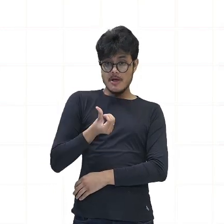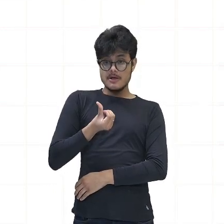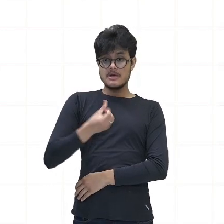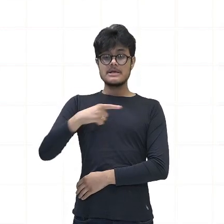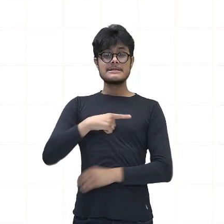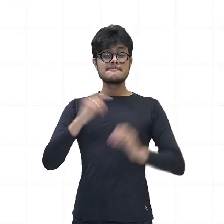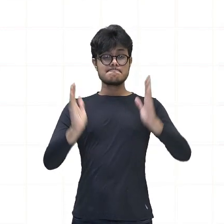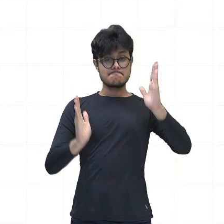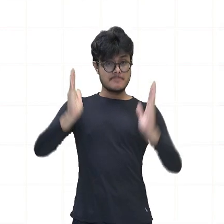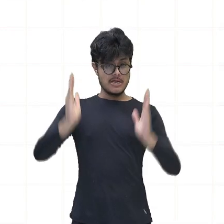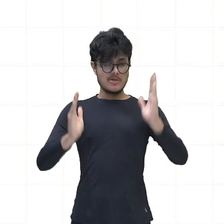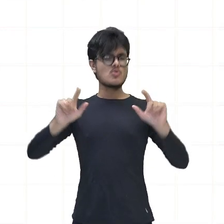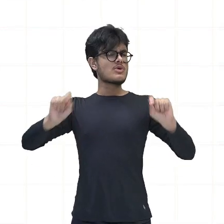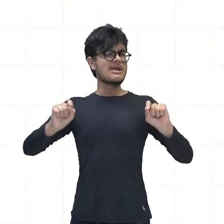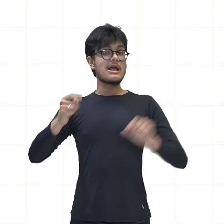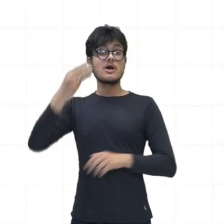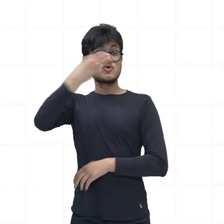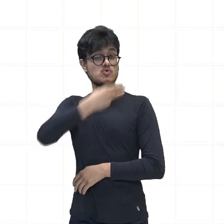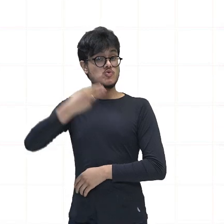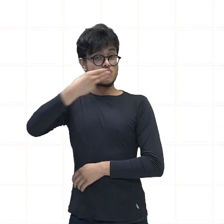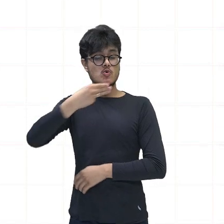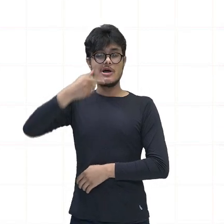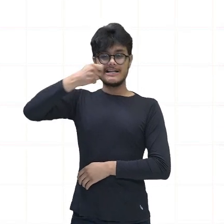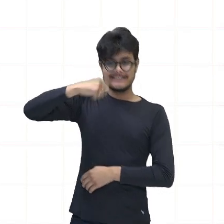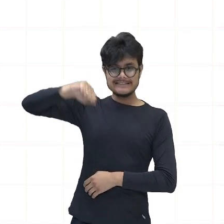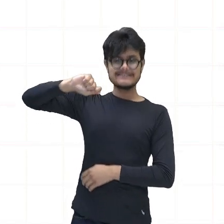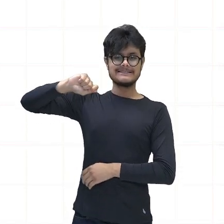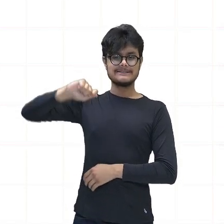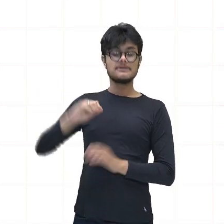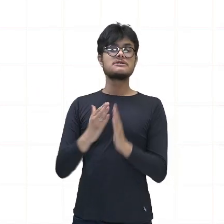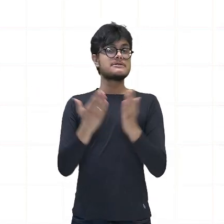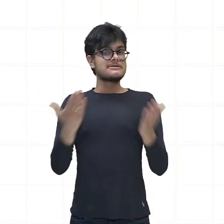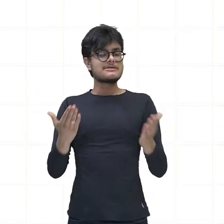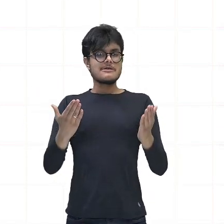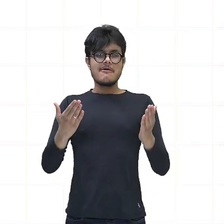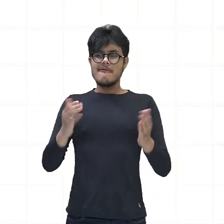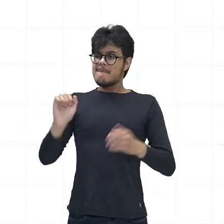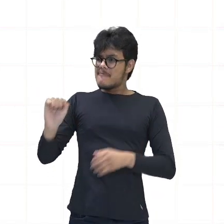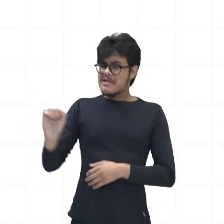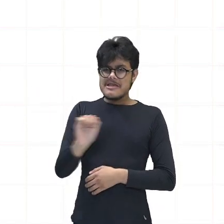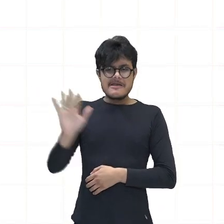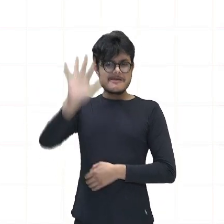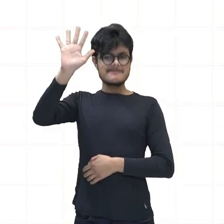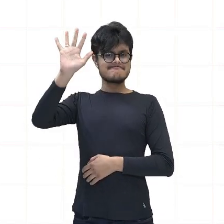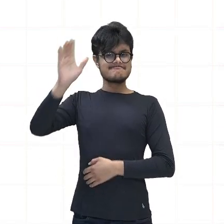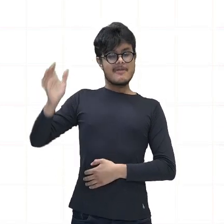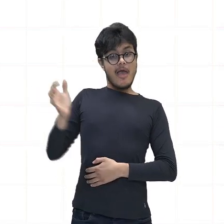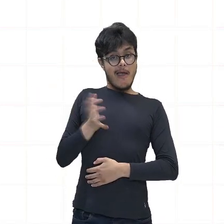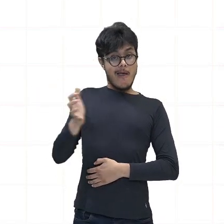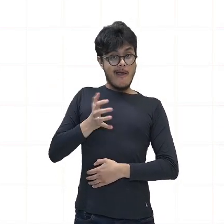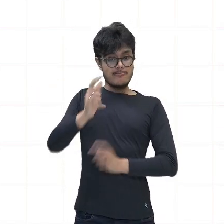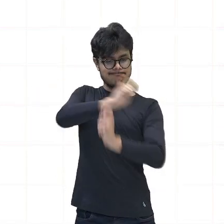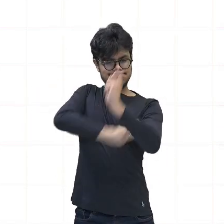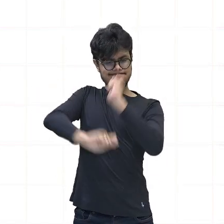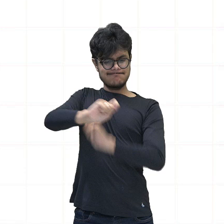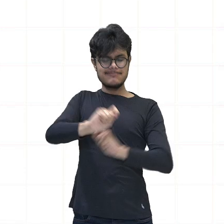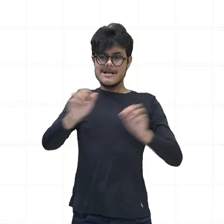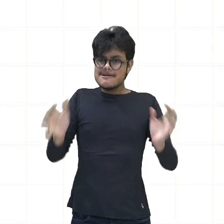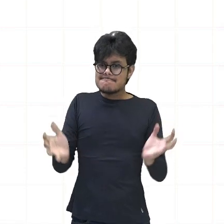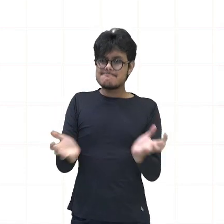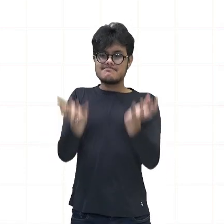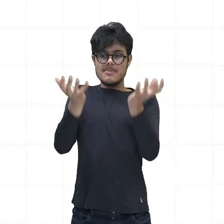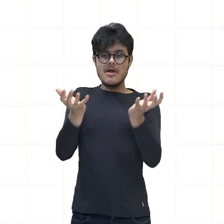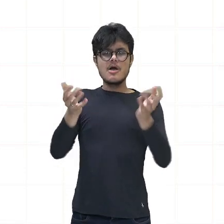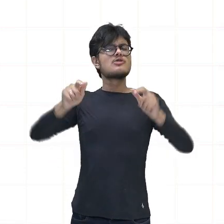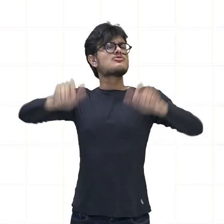da cana-de-açúcar, que foi um ciclo também que trouxe prosperidade econômica, principalmente para a região